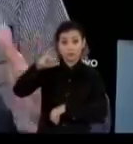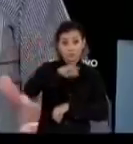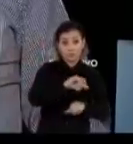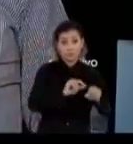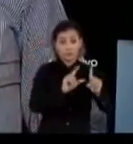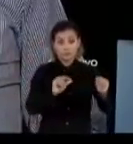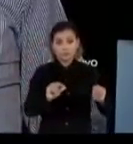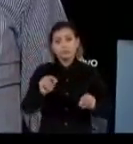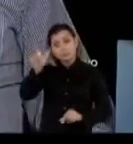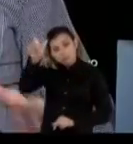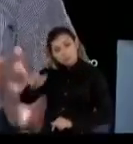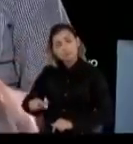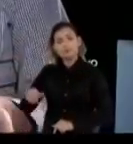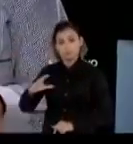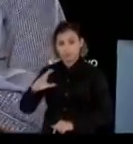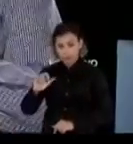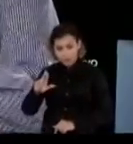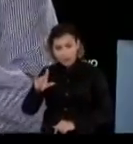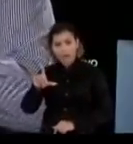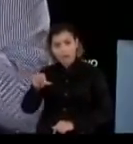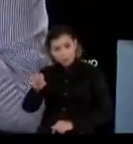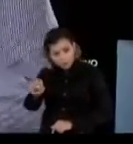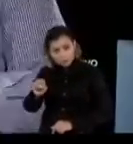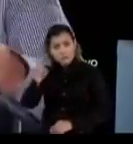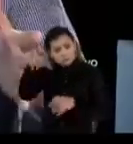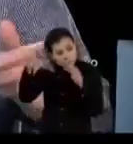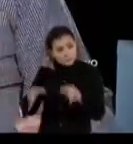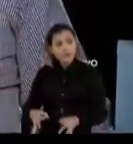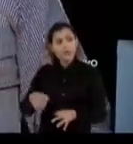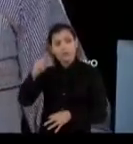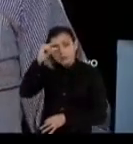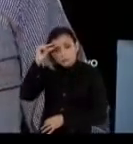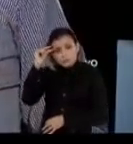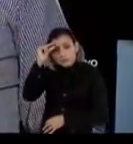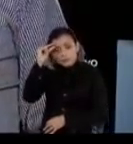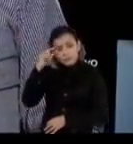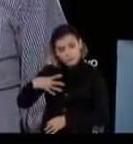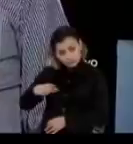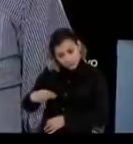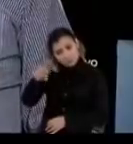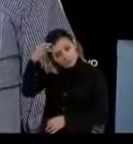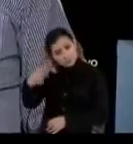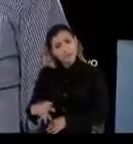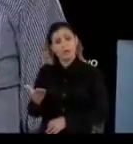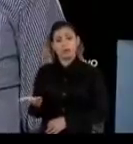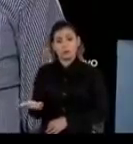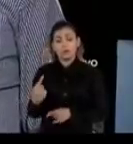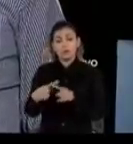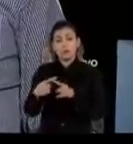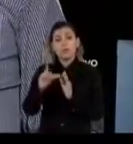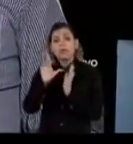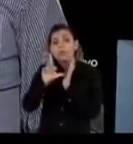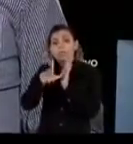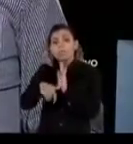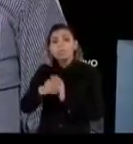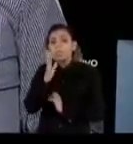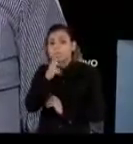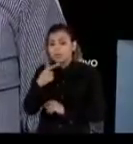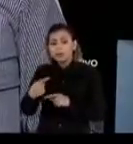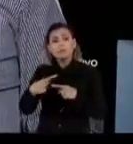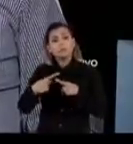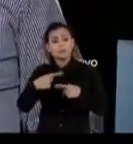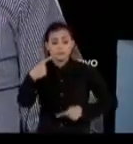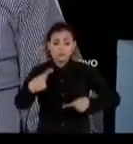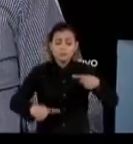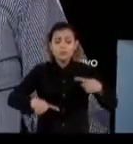tem razão e até falou o óbvio. Segundo ele, a transformação citada pelo filho demora porque tem a